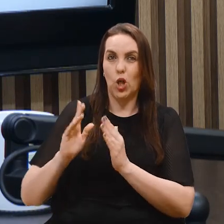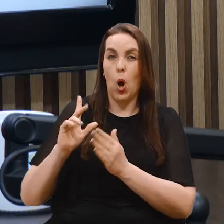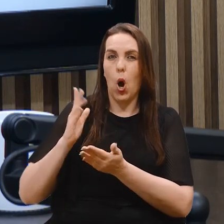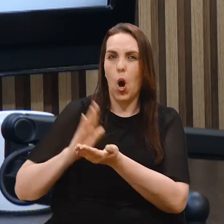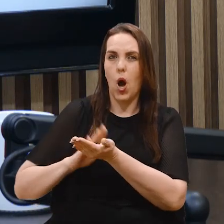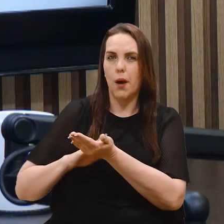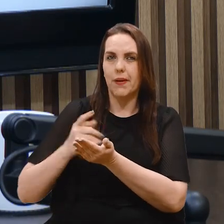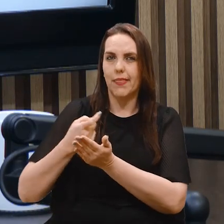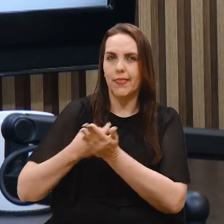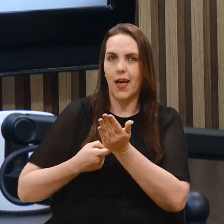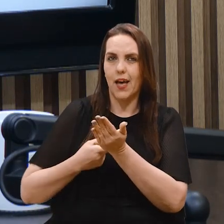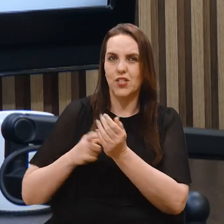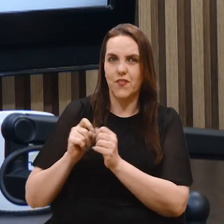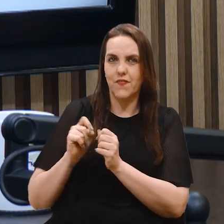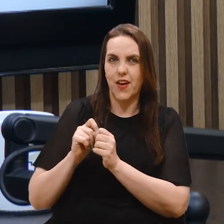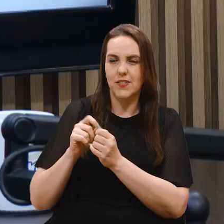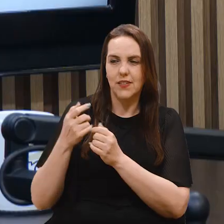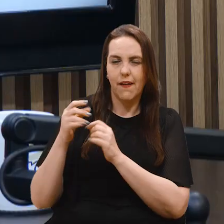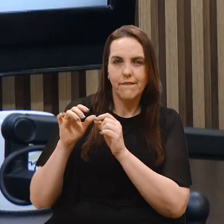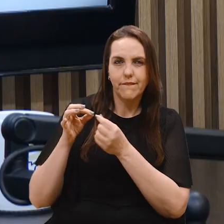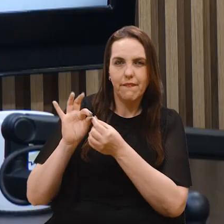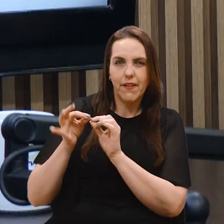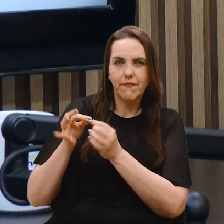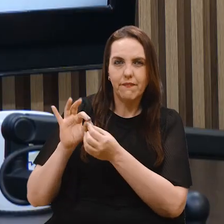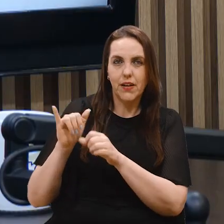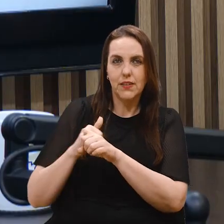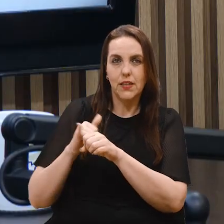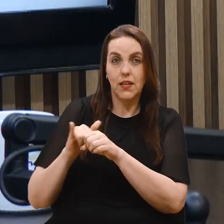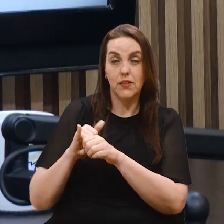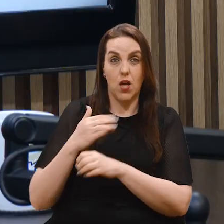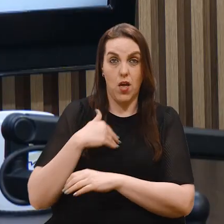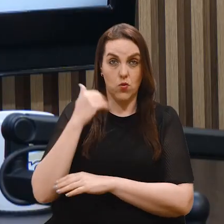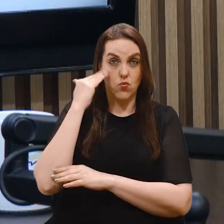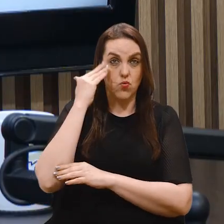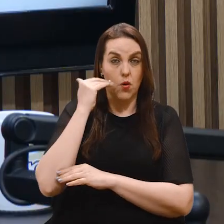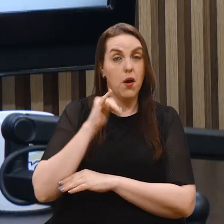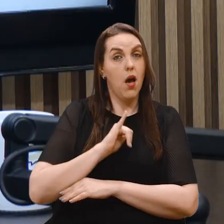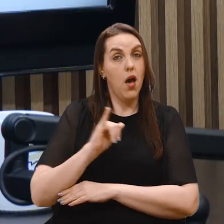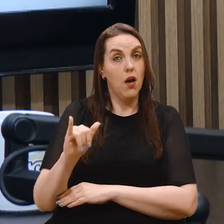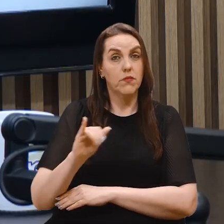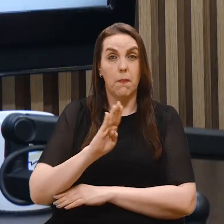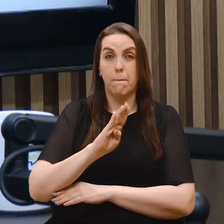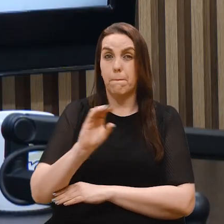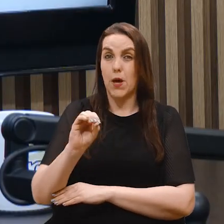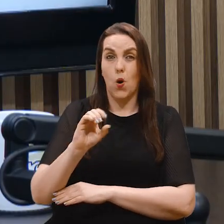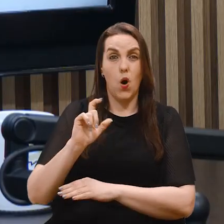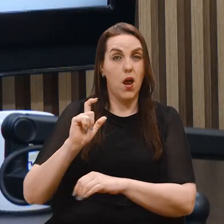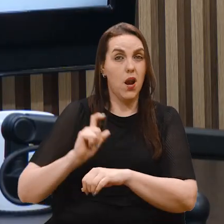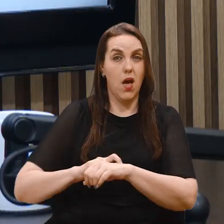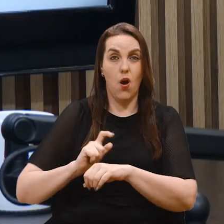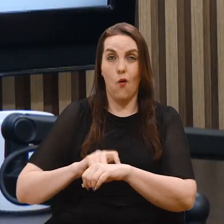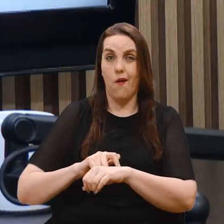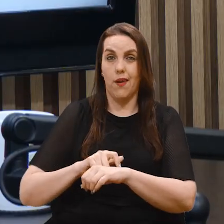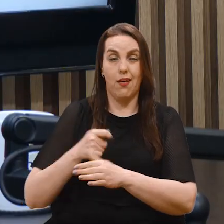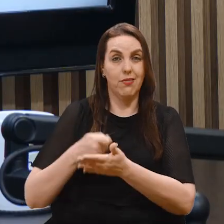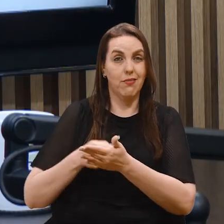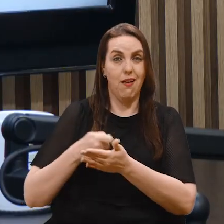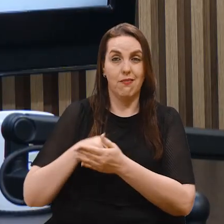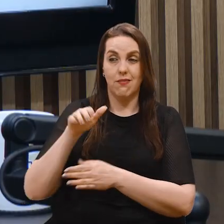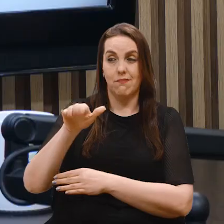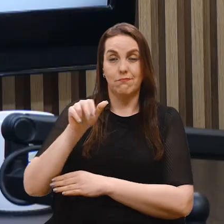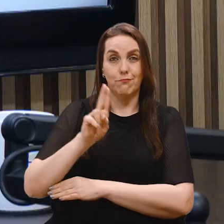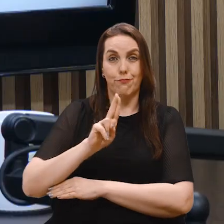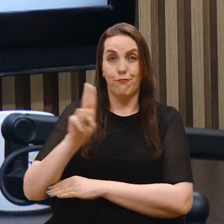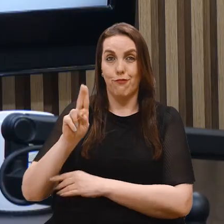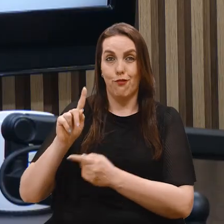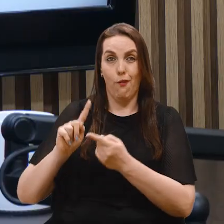faziam. E quando eu soube disso, eu orientei, cara, boletim de ocorrência, tenta pegar o nome da pessoa, quem